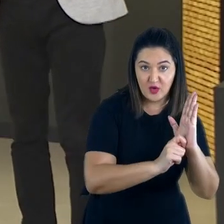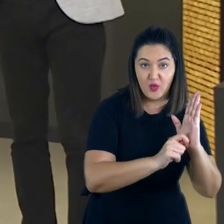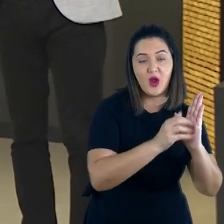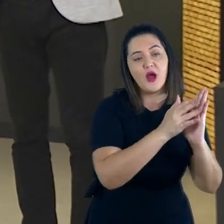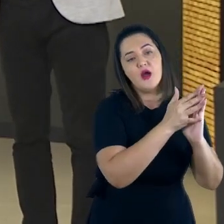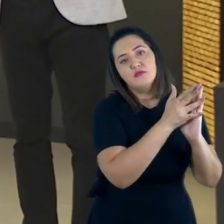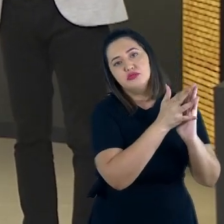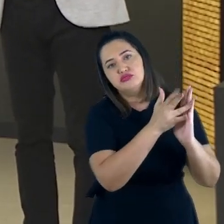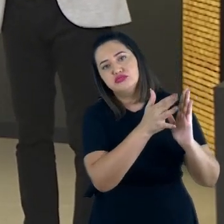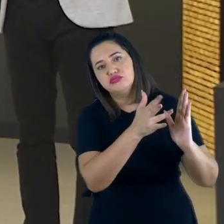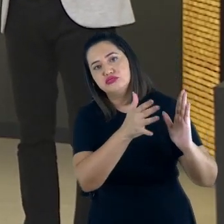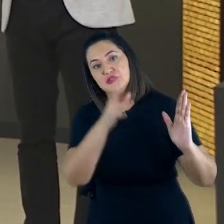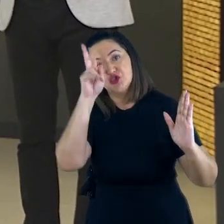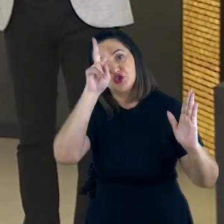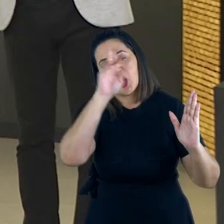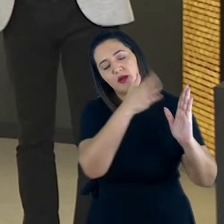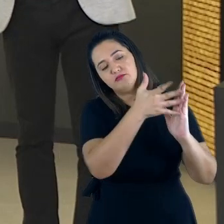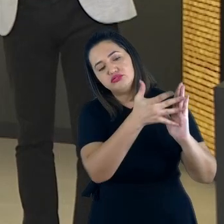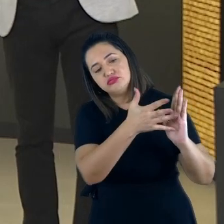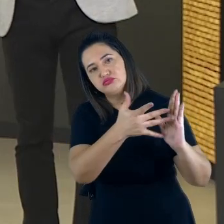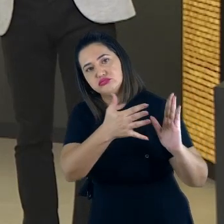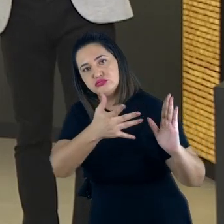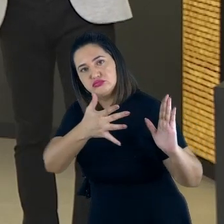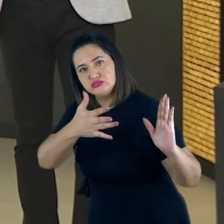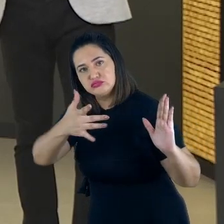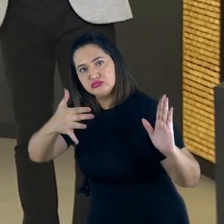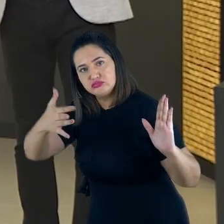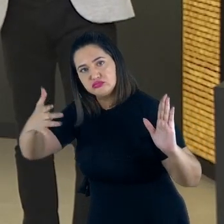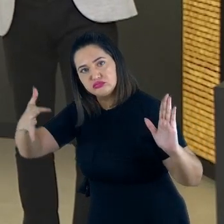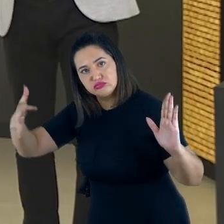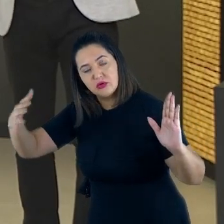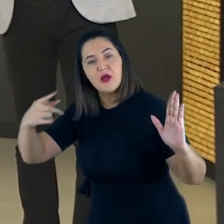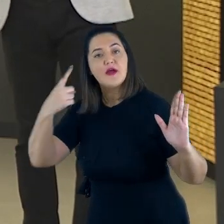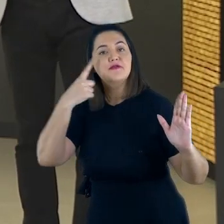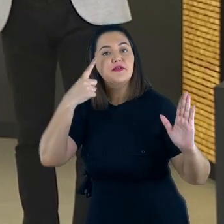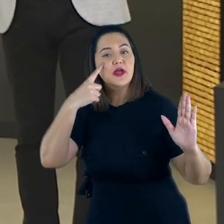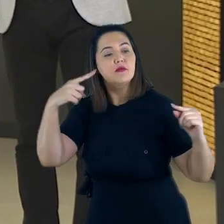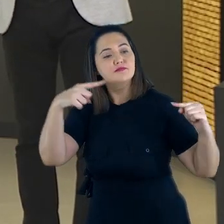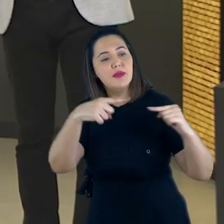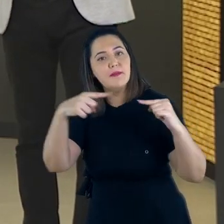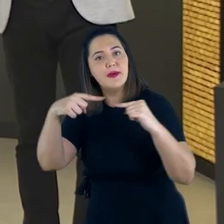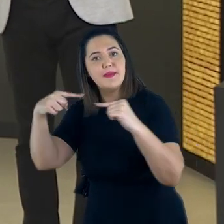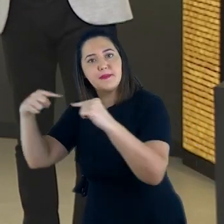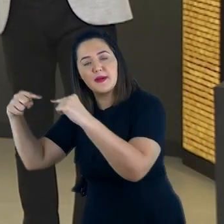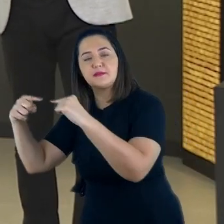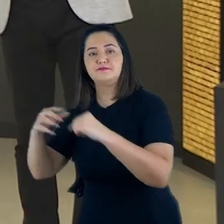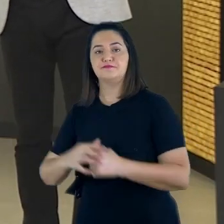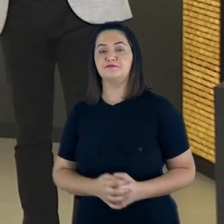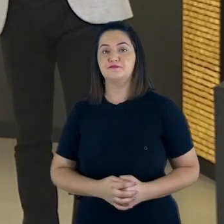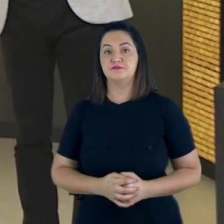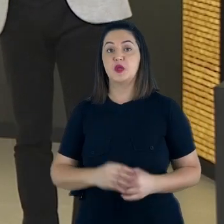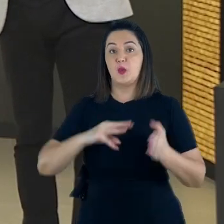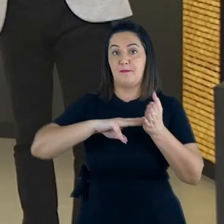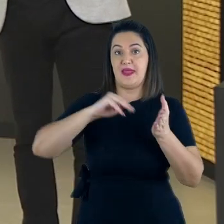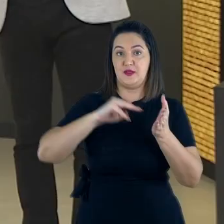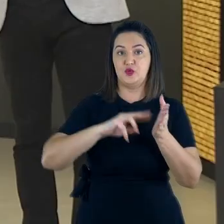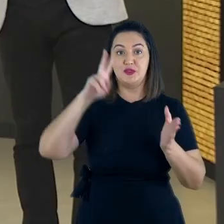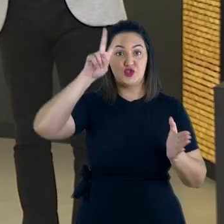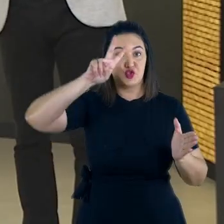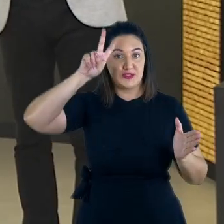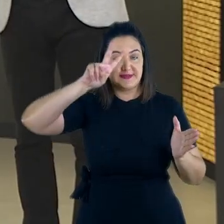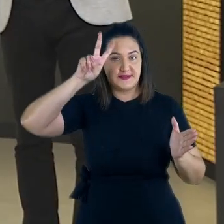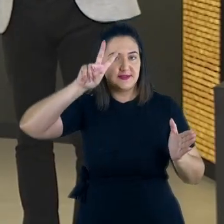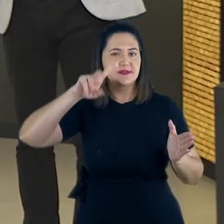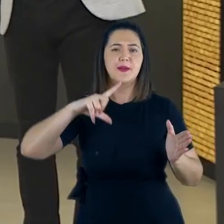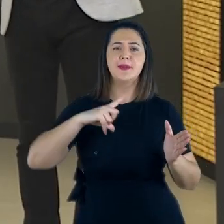nós vamos entendendo essas profecias. Aliás, ademais, junto a esse método historicista, existe o entendimento daquele que eu